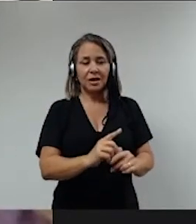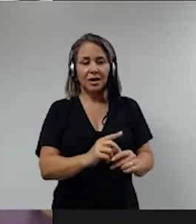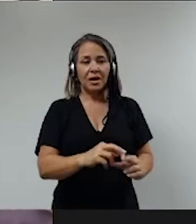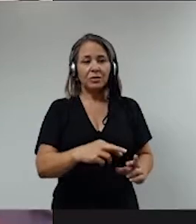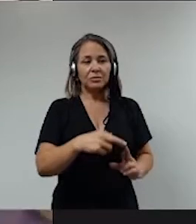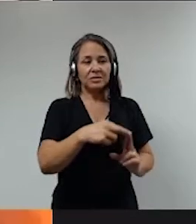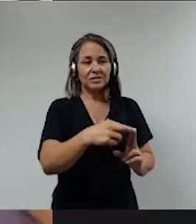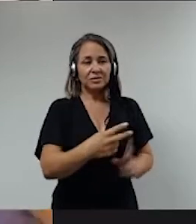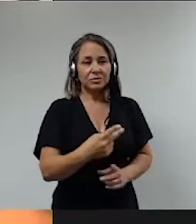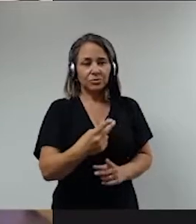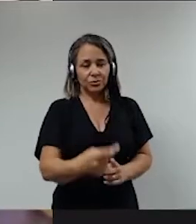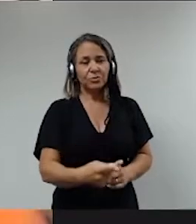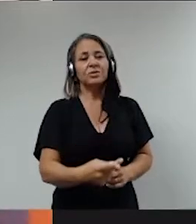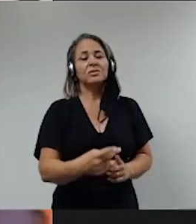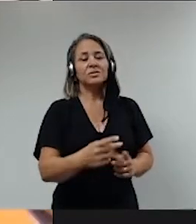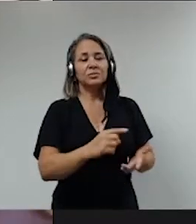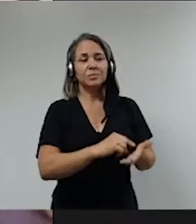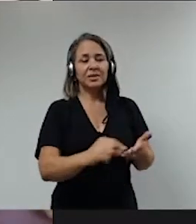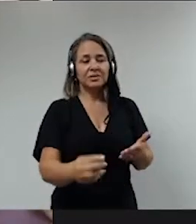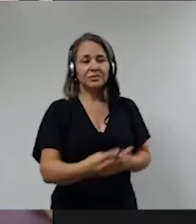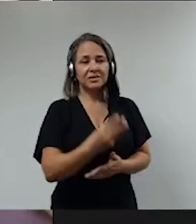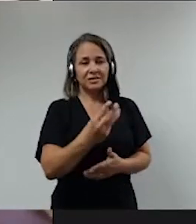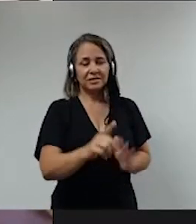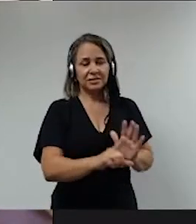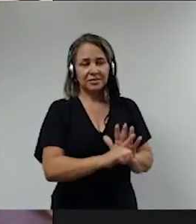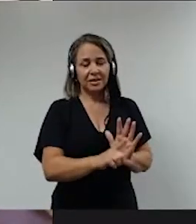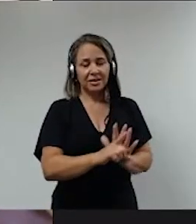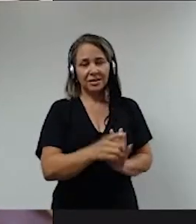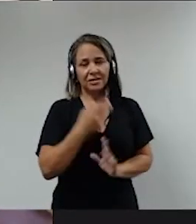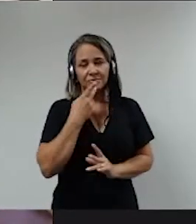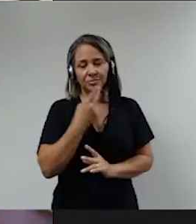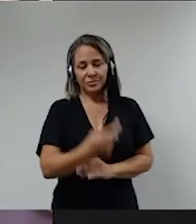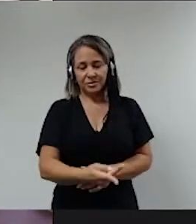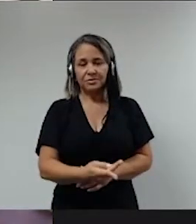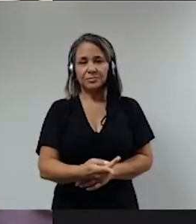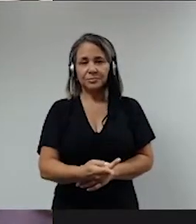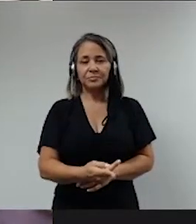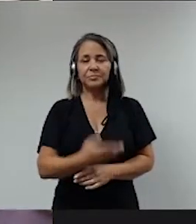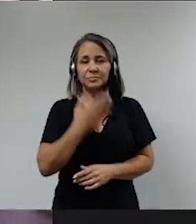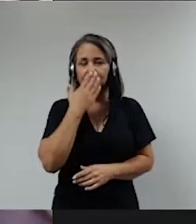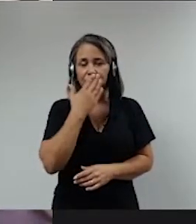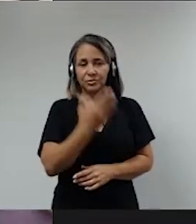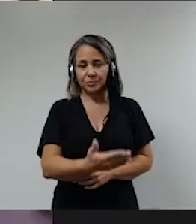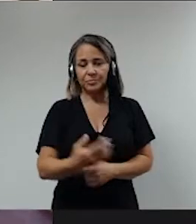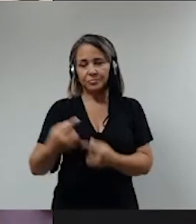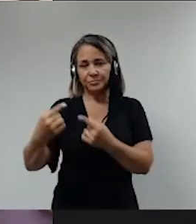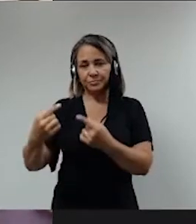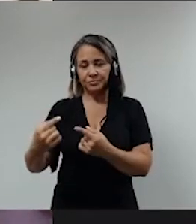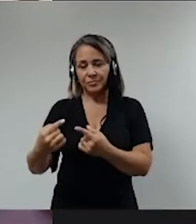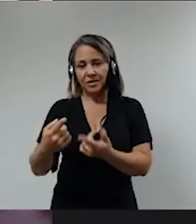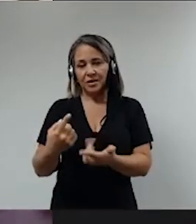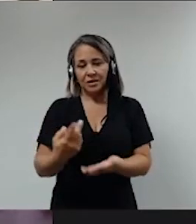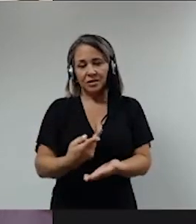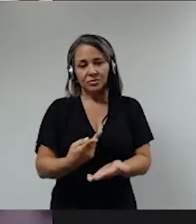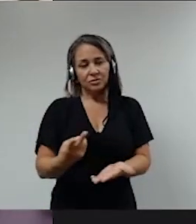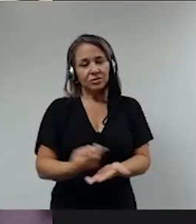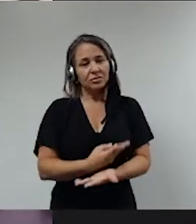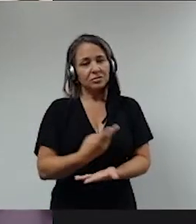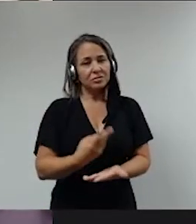inciso 2, que vou dar alguns exemplos aqui desse tipo de infração: venda casada, fixação de preço de